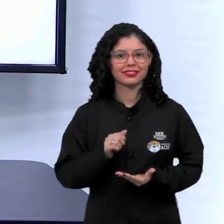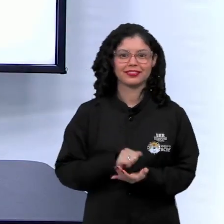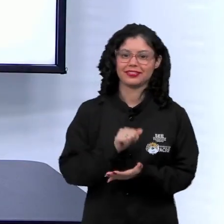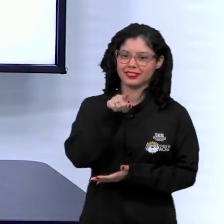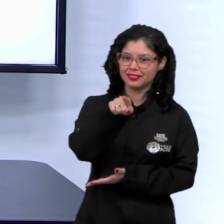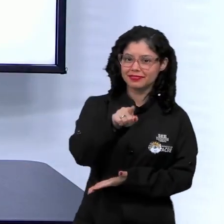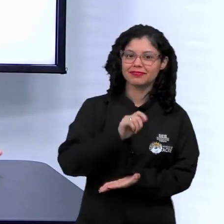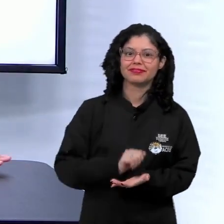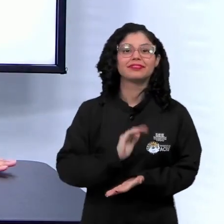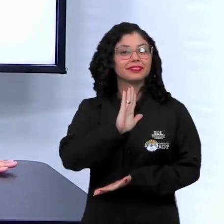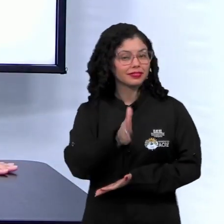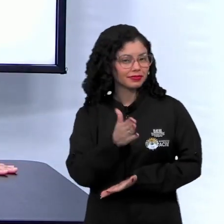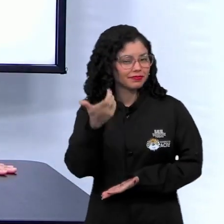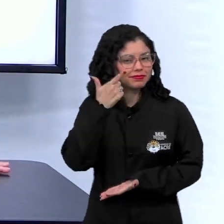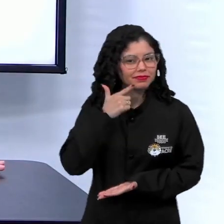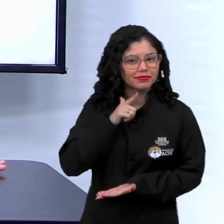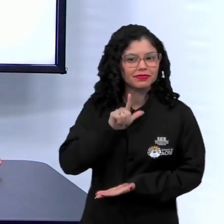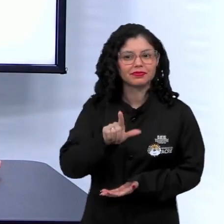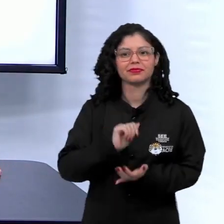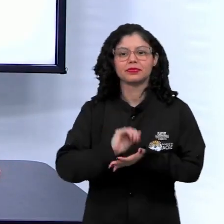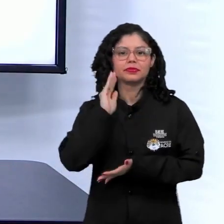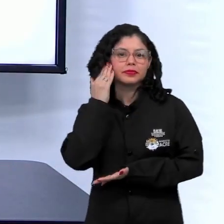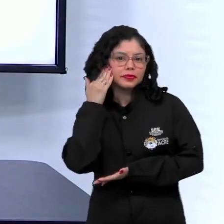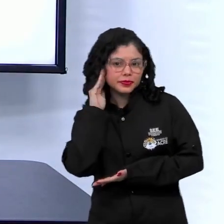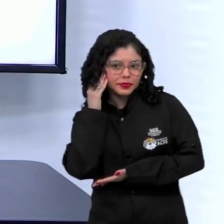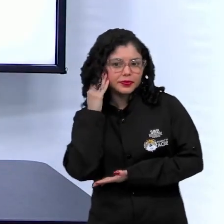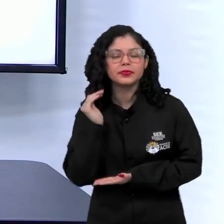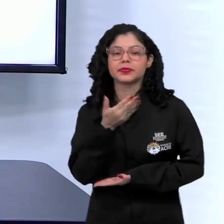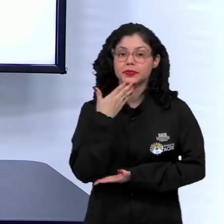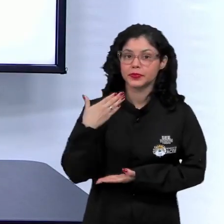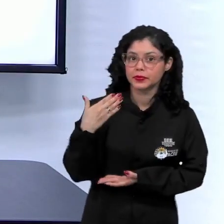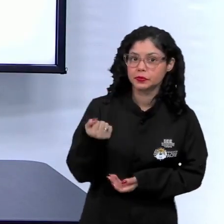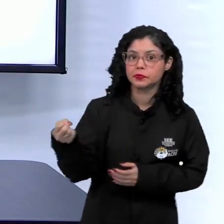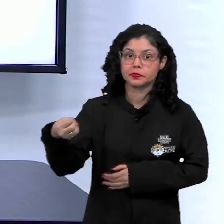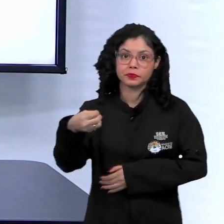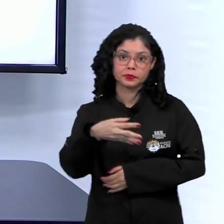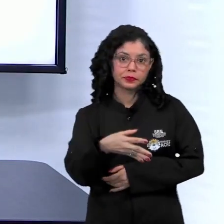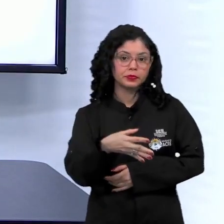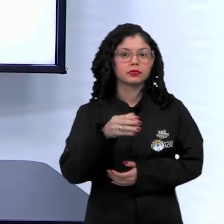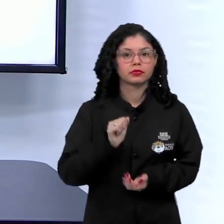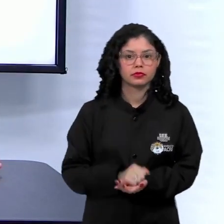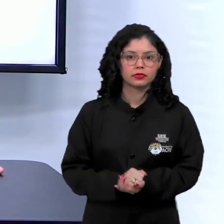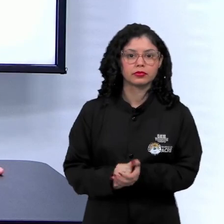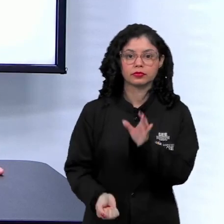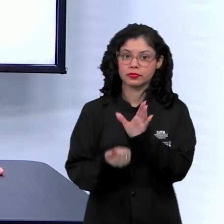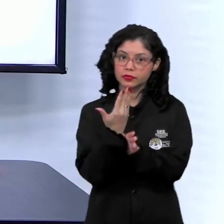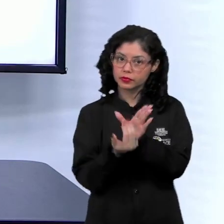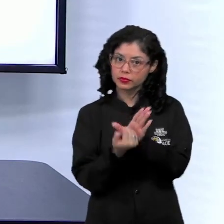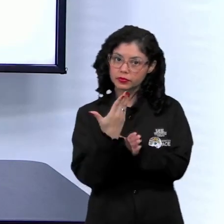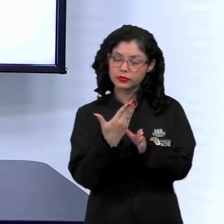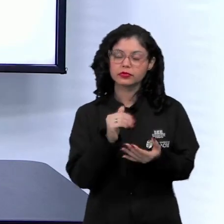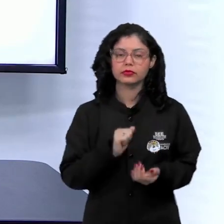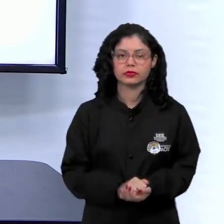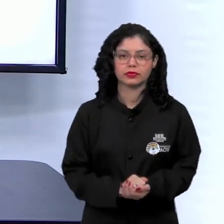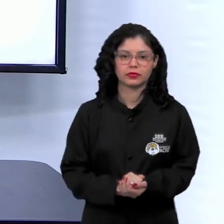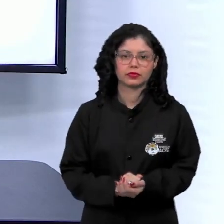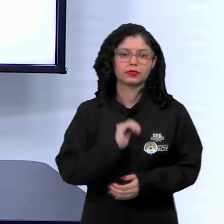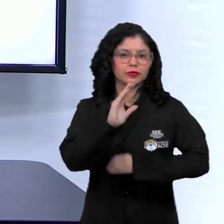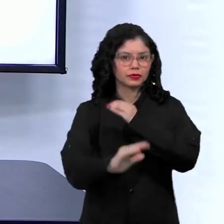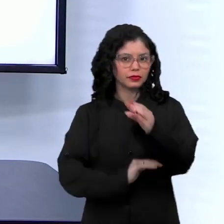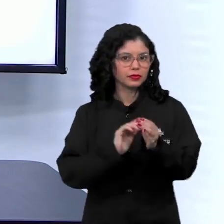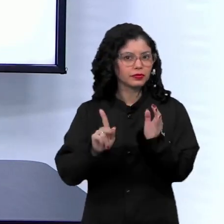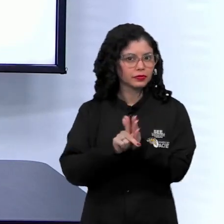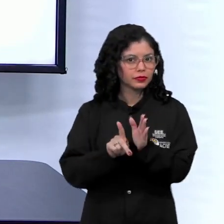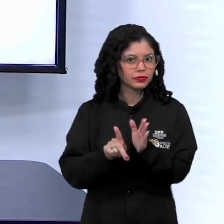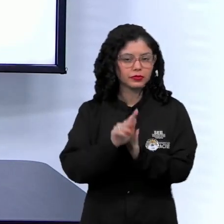que vocês já conseguiram compreender esses novos meios de produção e